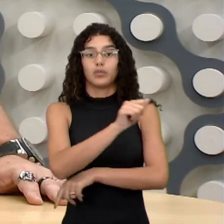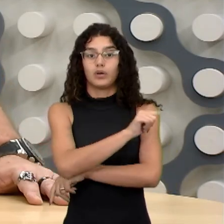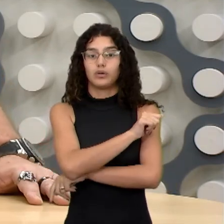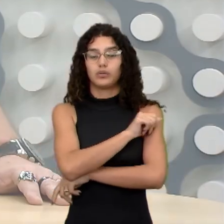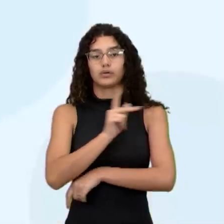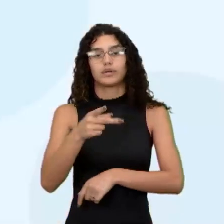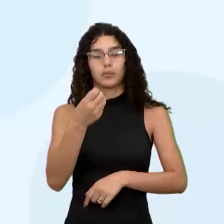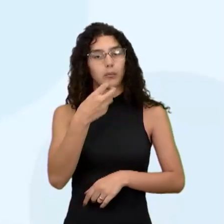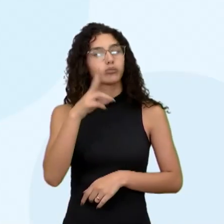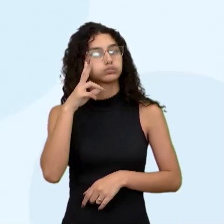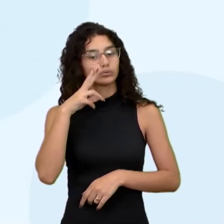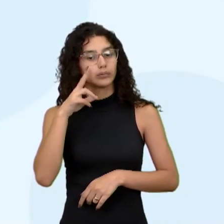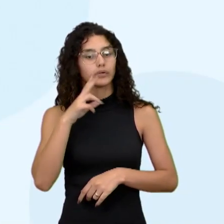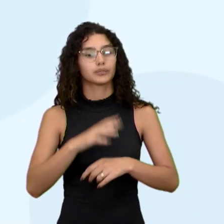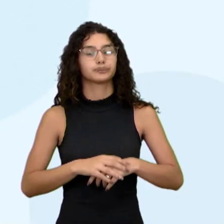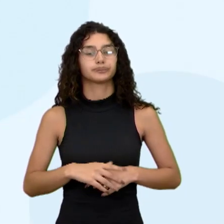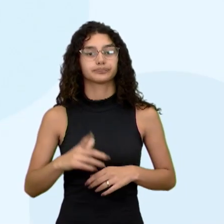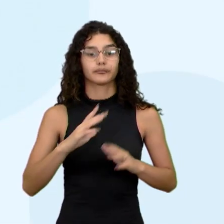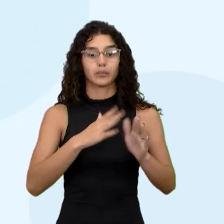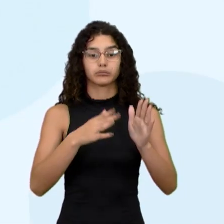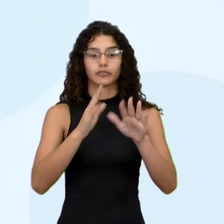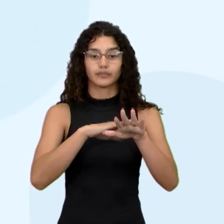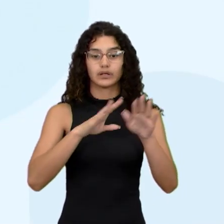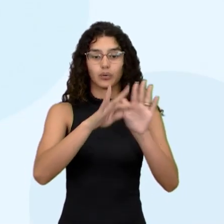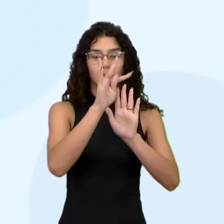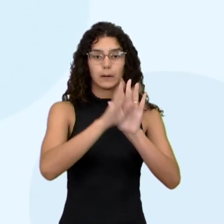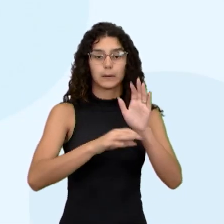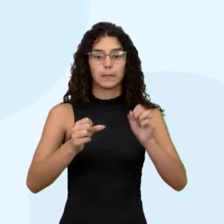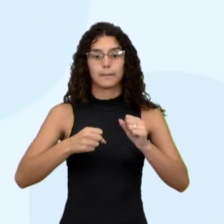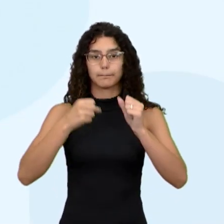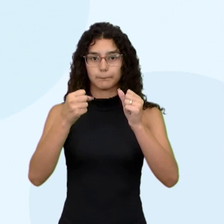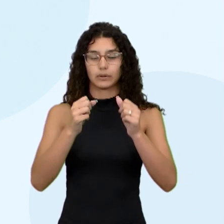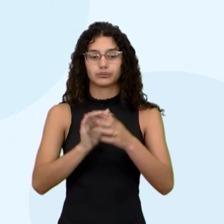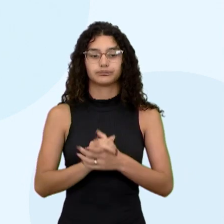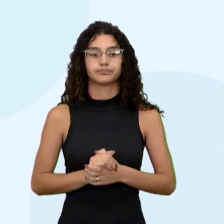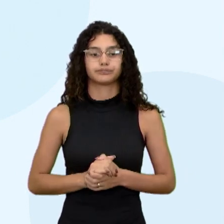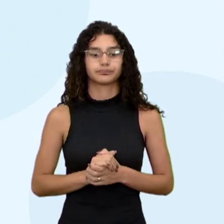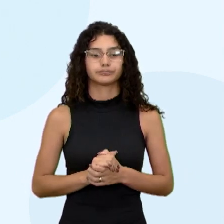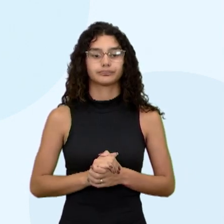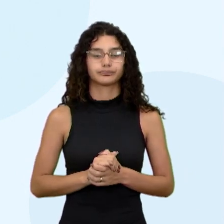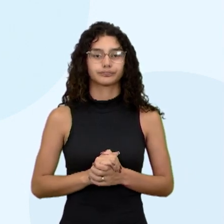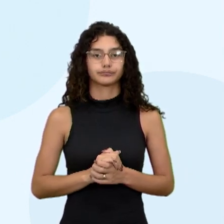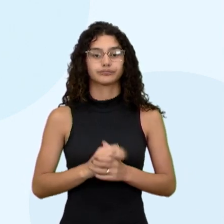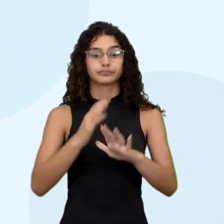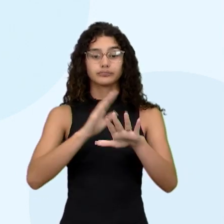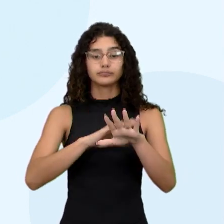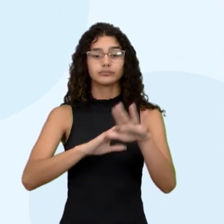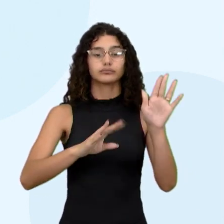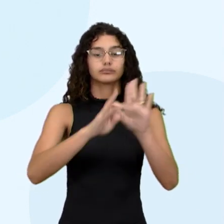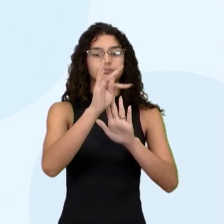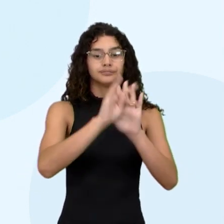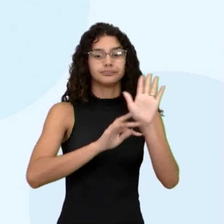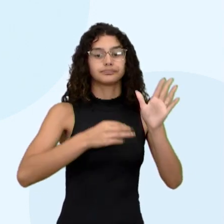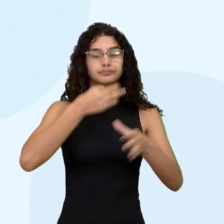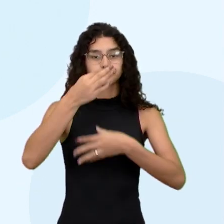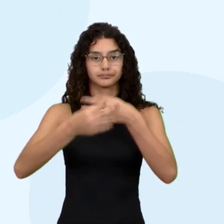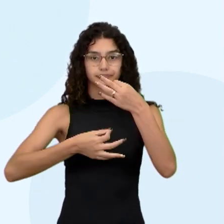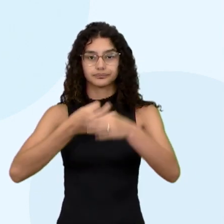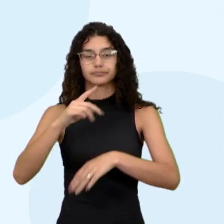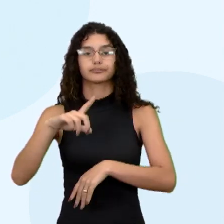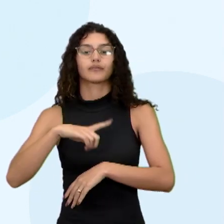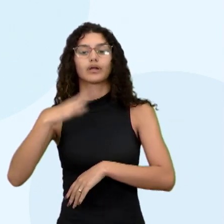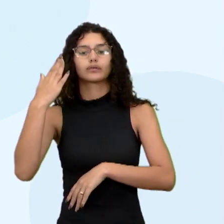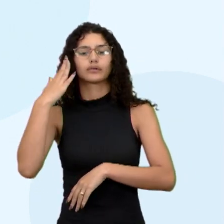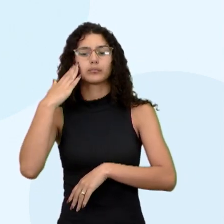sempre lembrando disso. E aí na produção do texto, pode colocar isso, tá aí, ó. Produz um texto